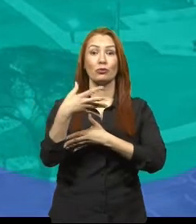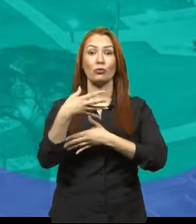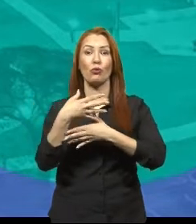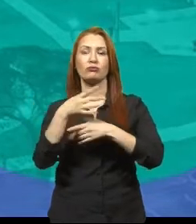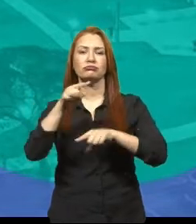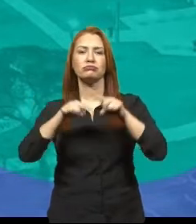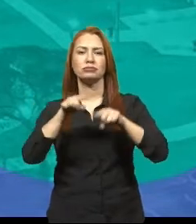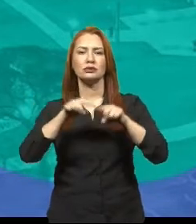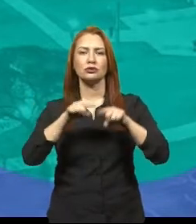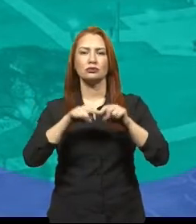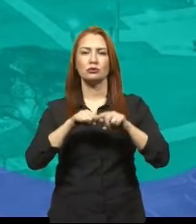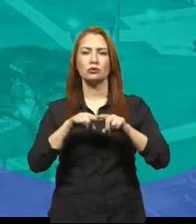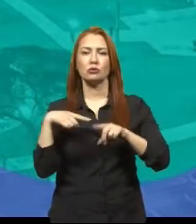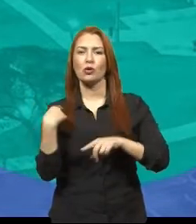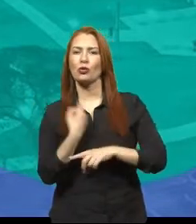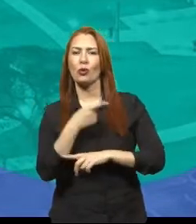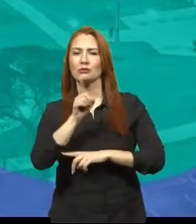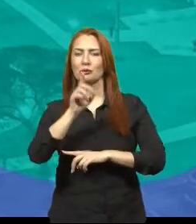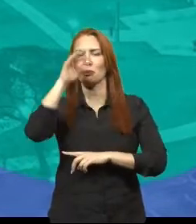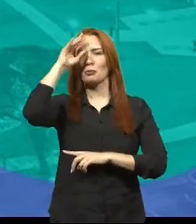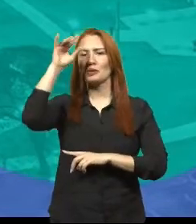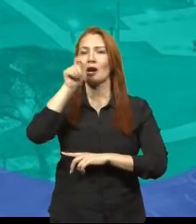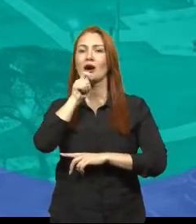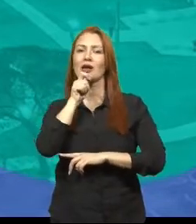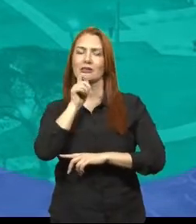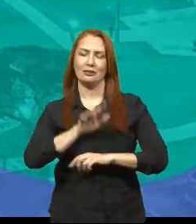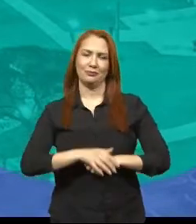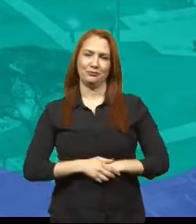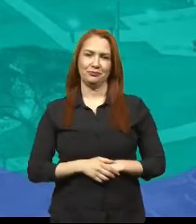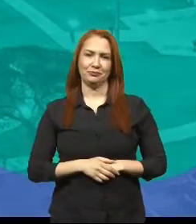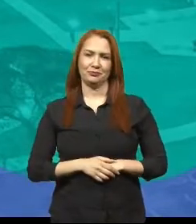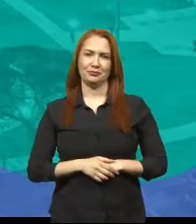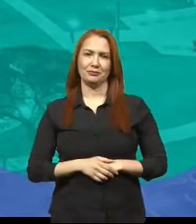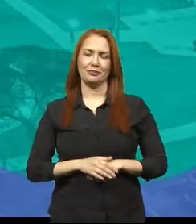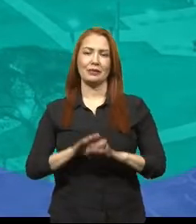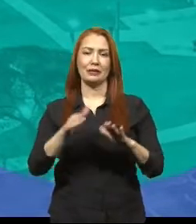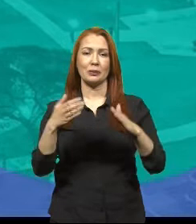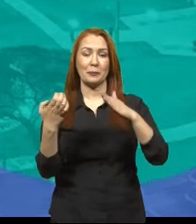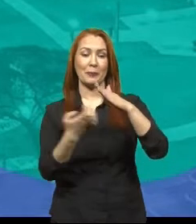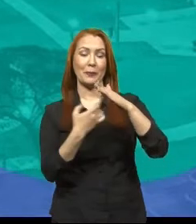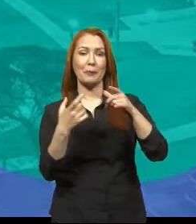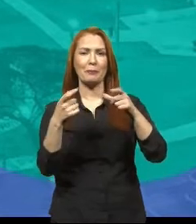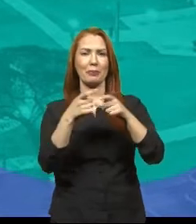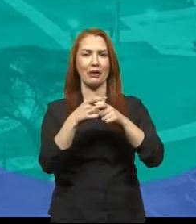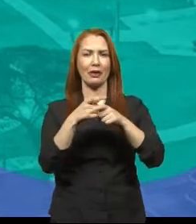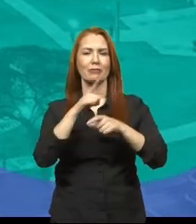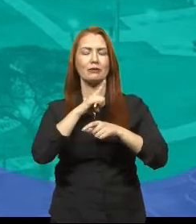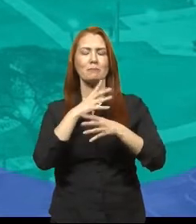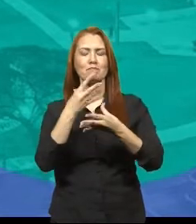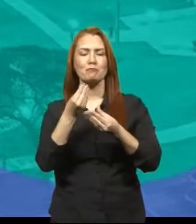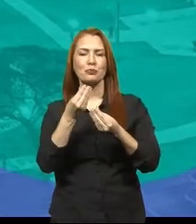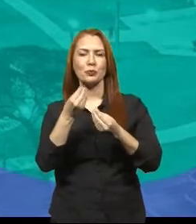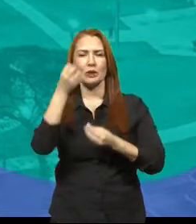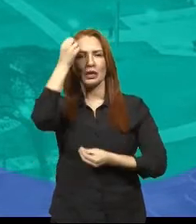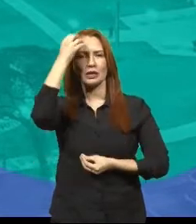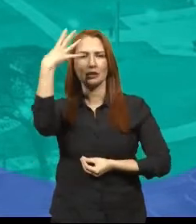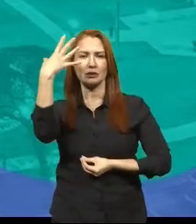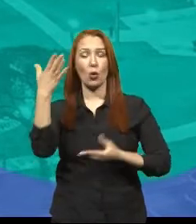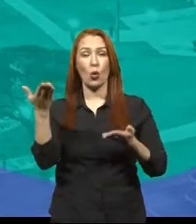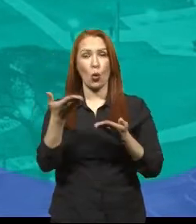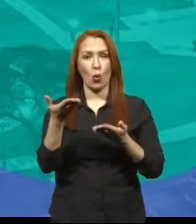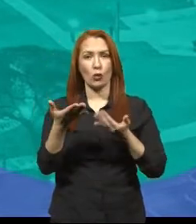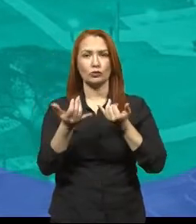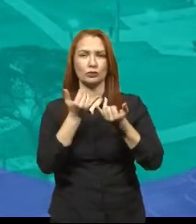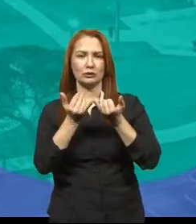que a gente nem imagina ainda. Startups são muito criativas. E hoje em dia,